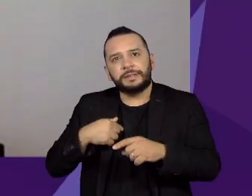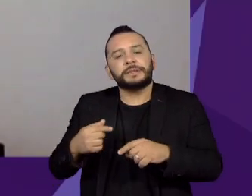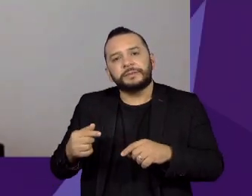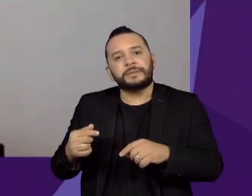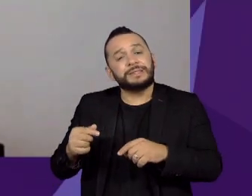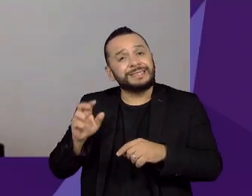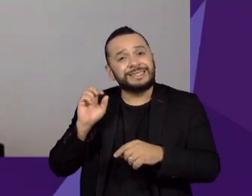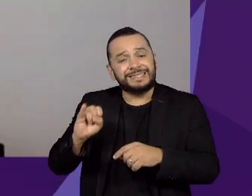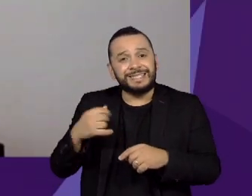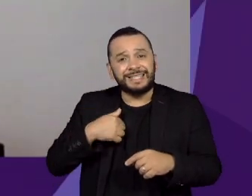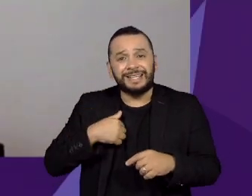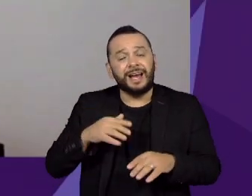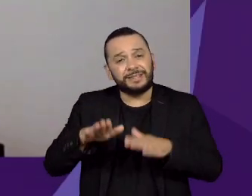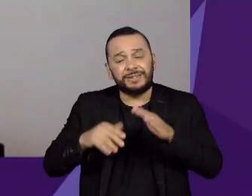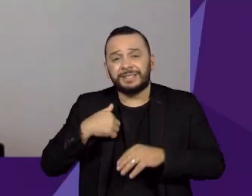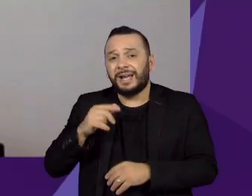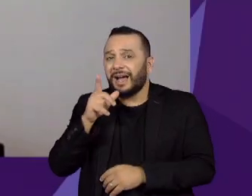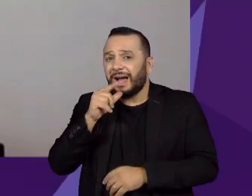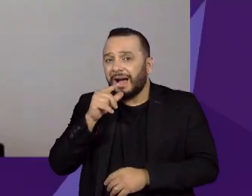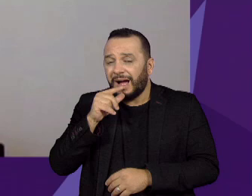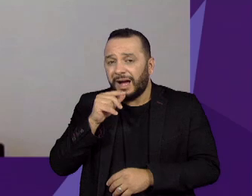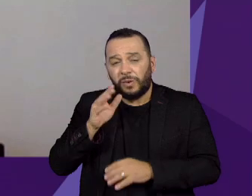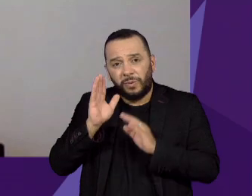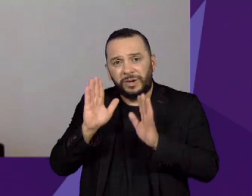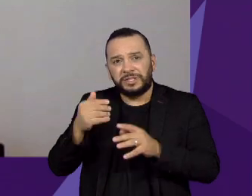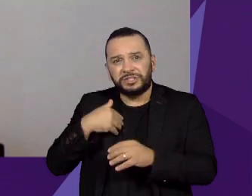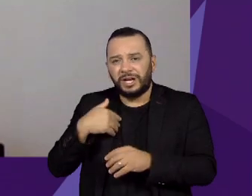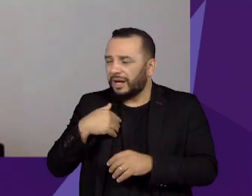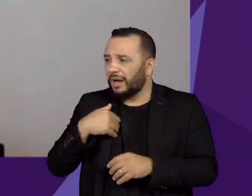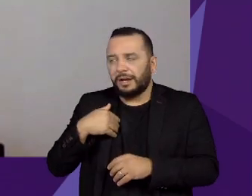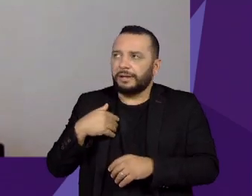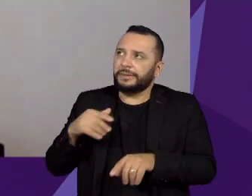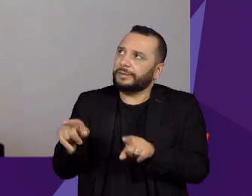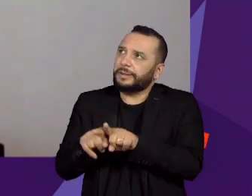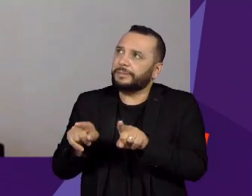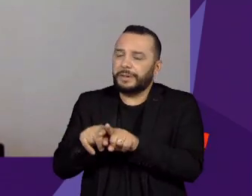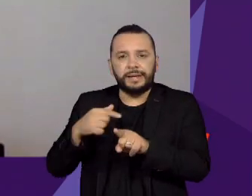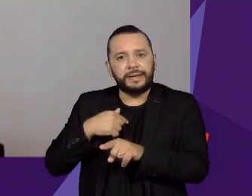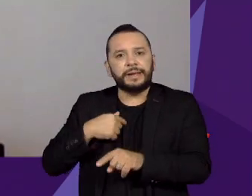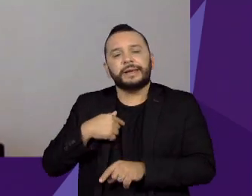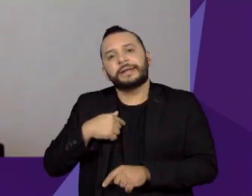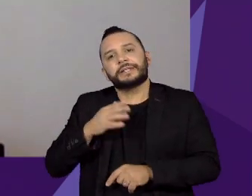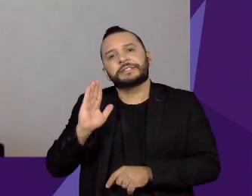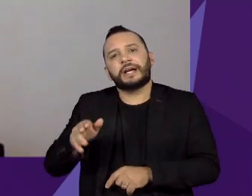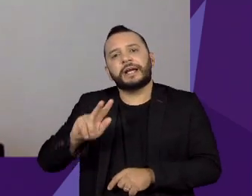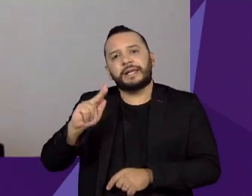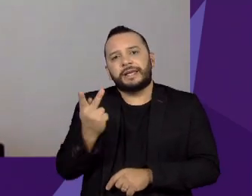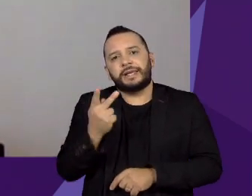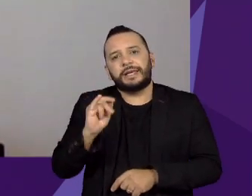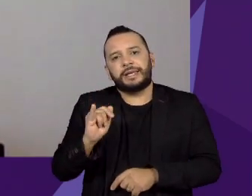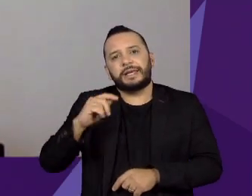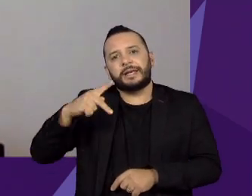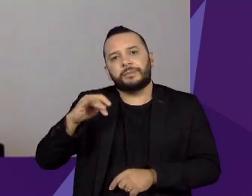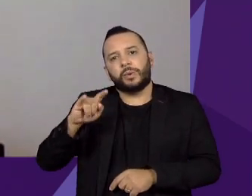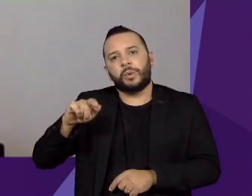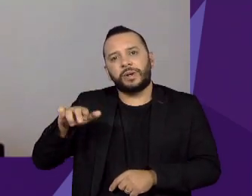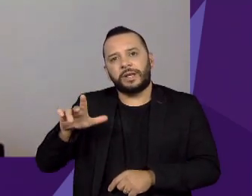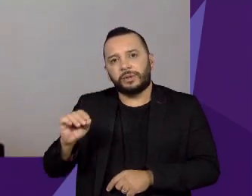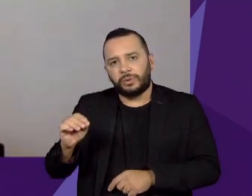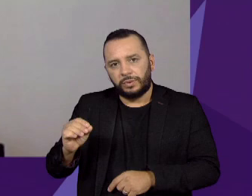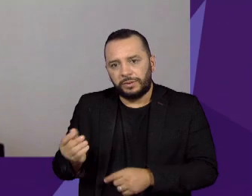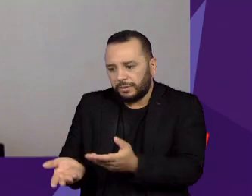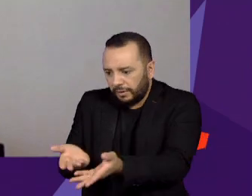hipoclorito. Ele mata o vírus. Não é por isso que você vai beber hipoclorito, que você vai fazer uma lesão enorme. Mais ou menos isso. Então, fizeram